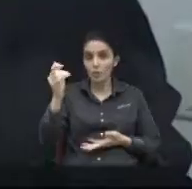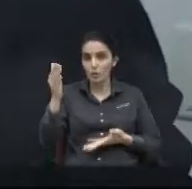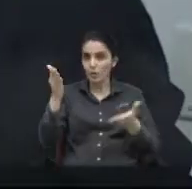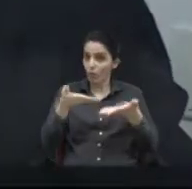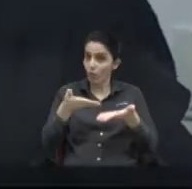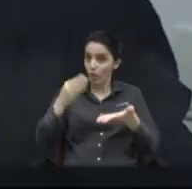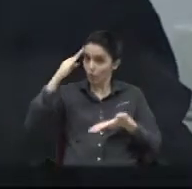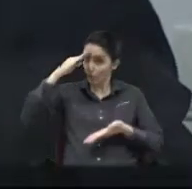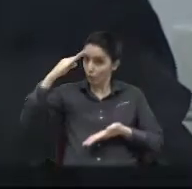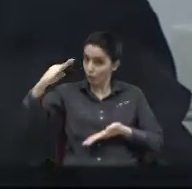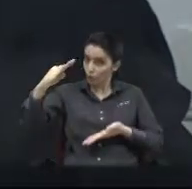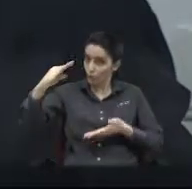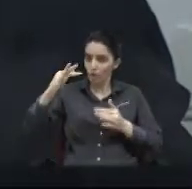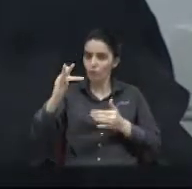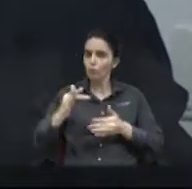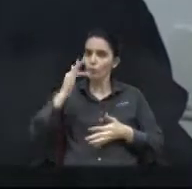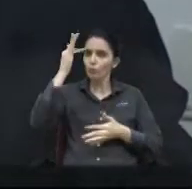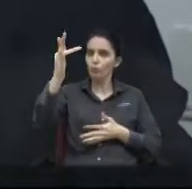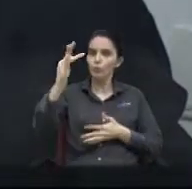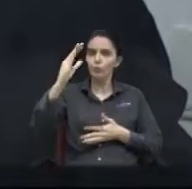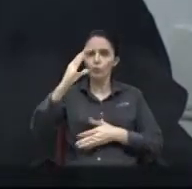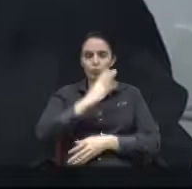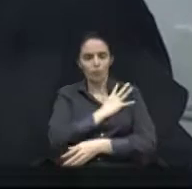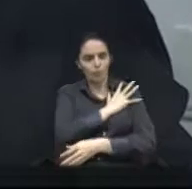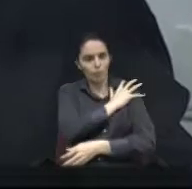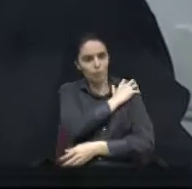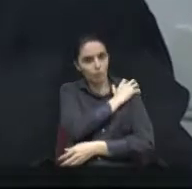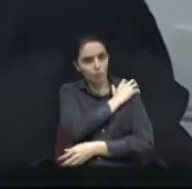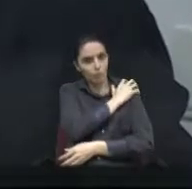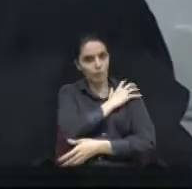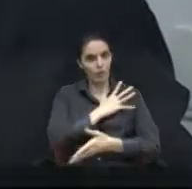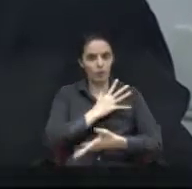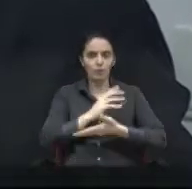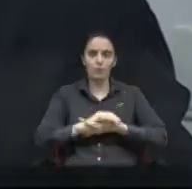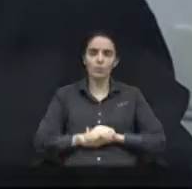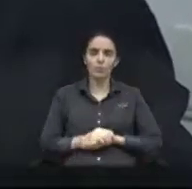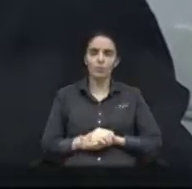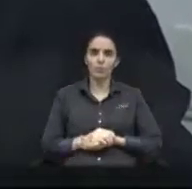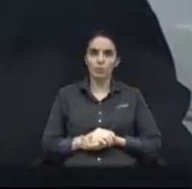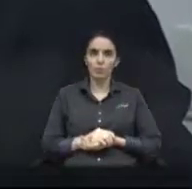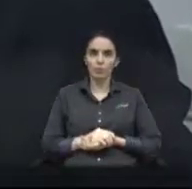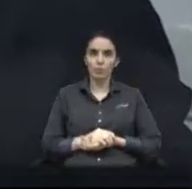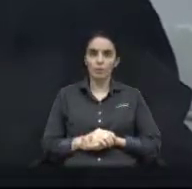coronel há que dar o comando da